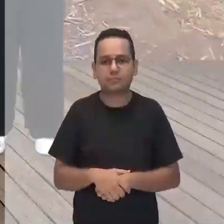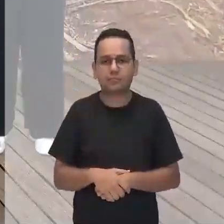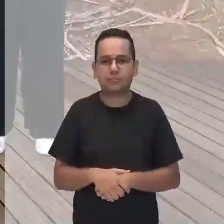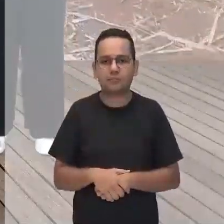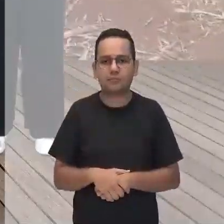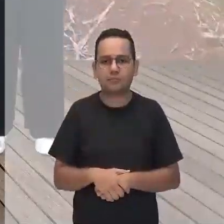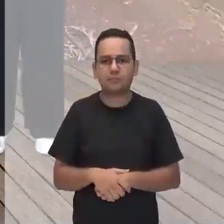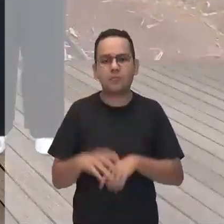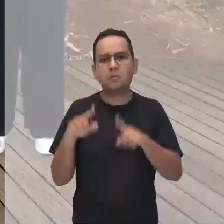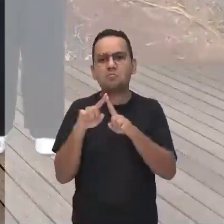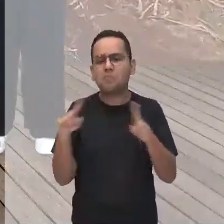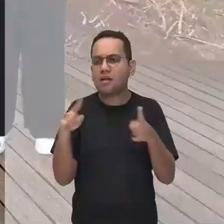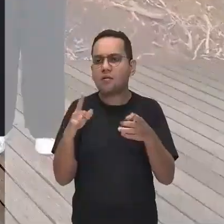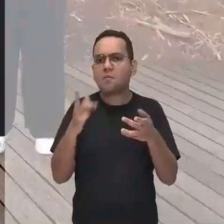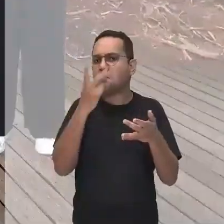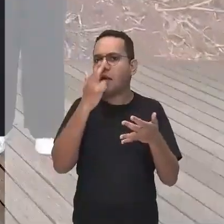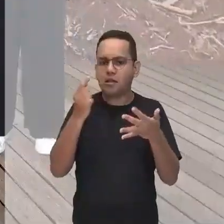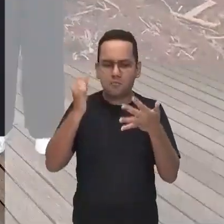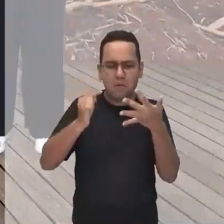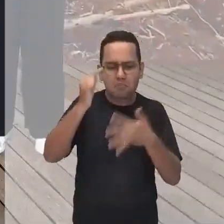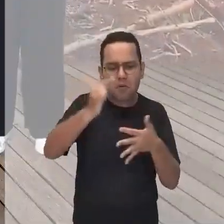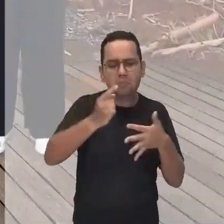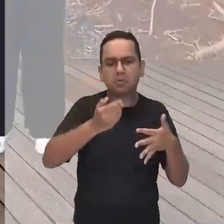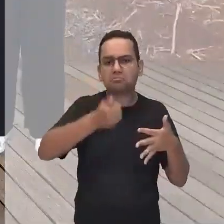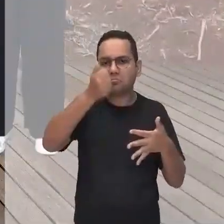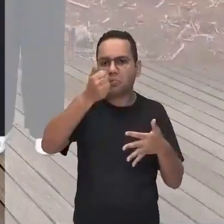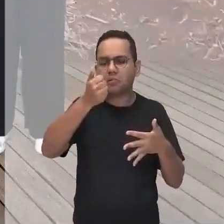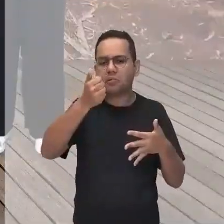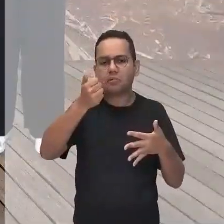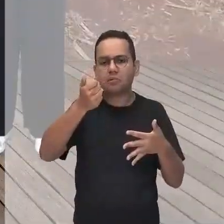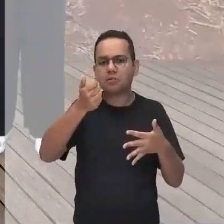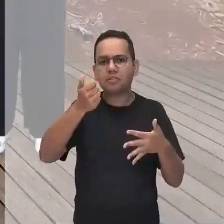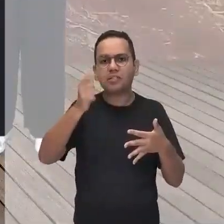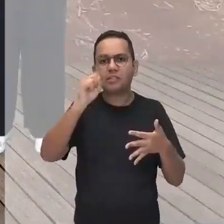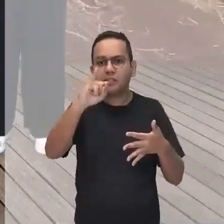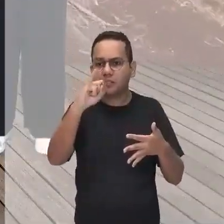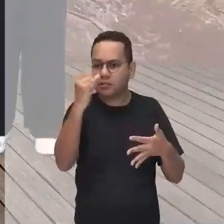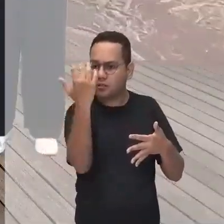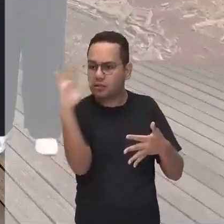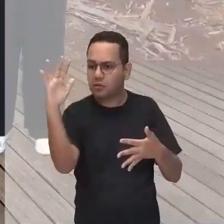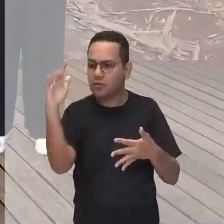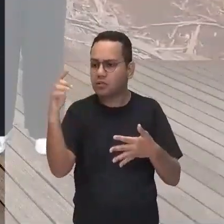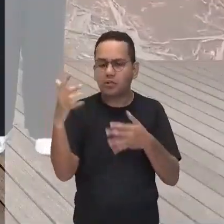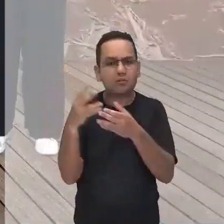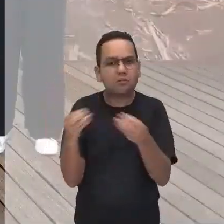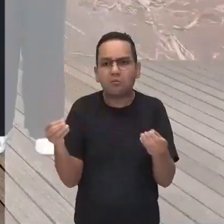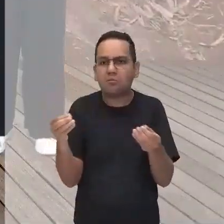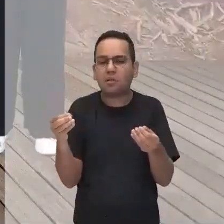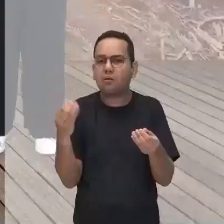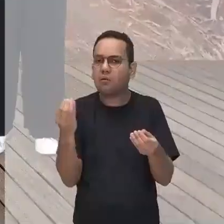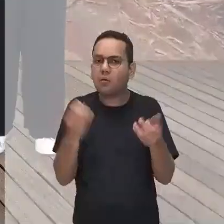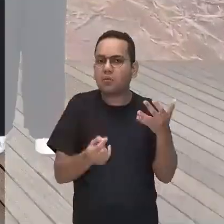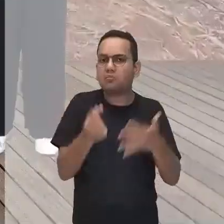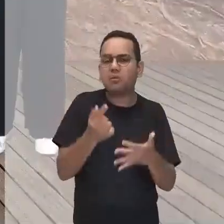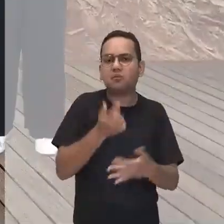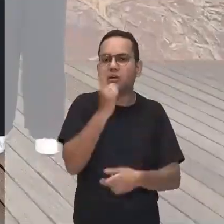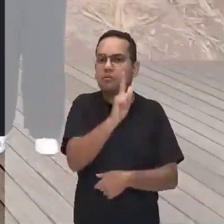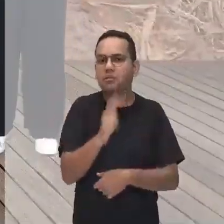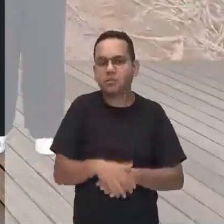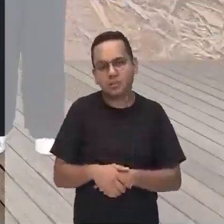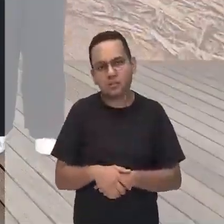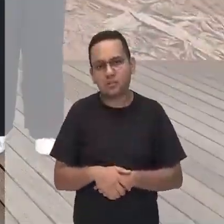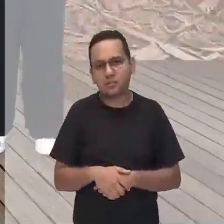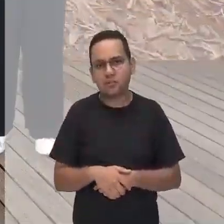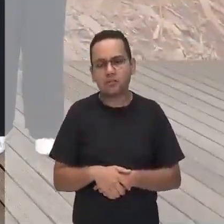ganhar aqueles benefícios que eu já falei para vocês, né? A questão da busca do desconhecido, de você superar seus